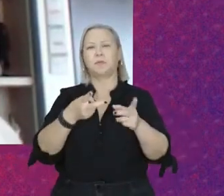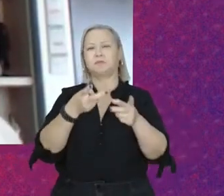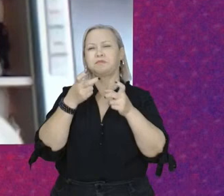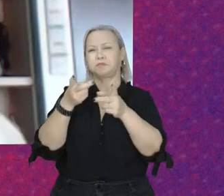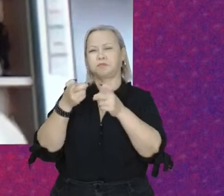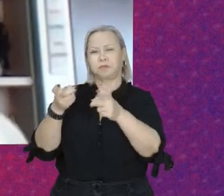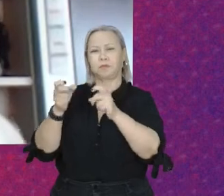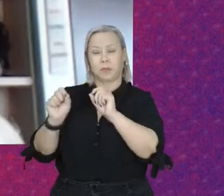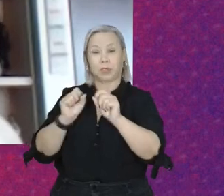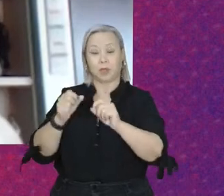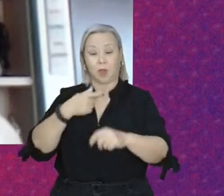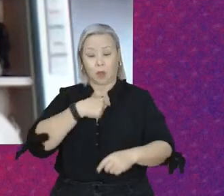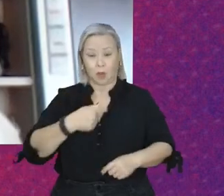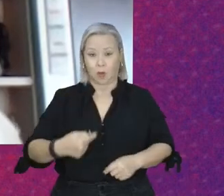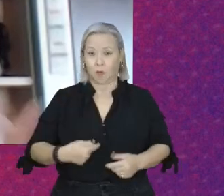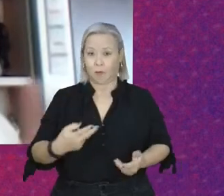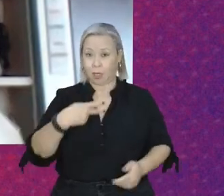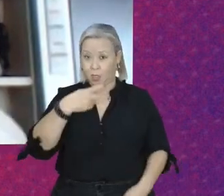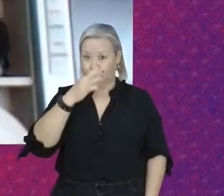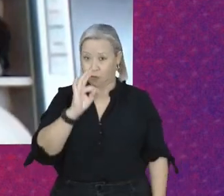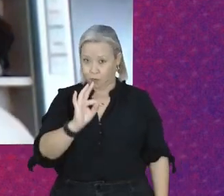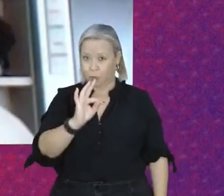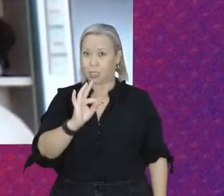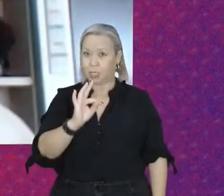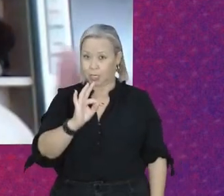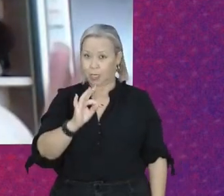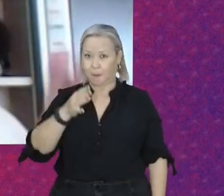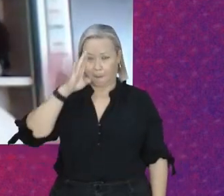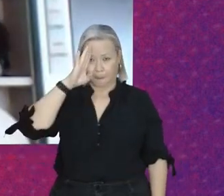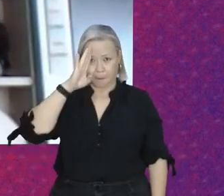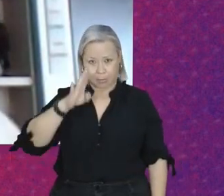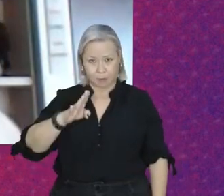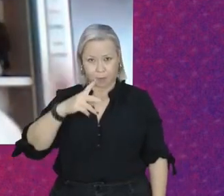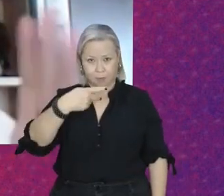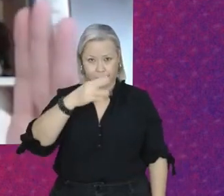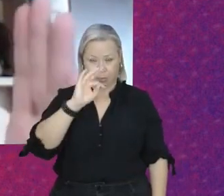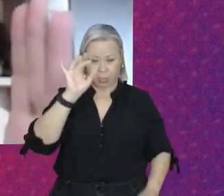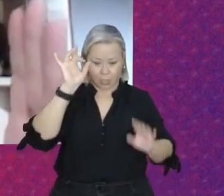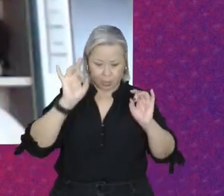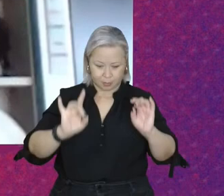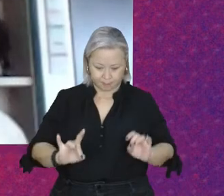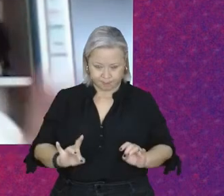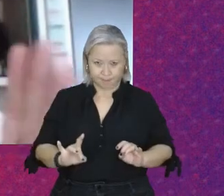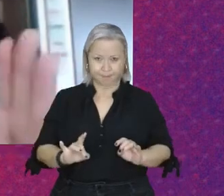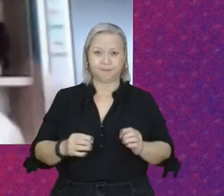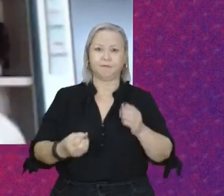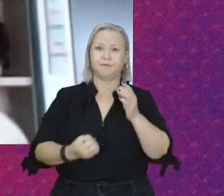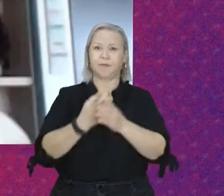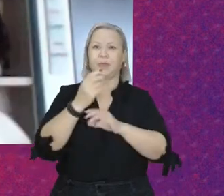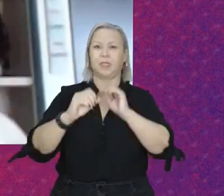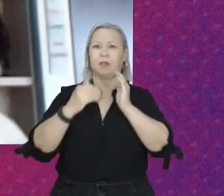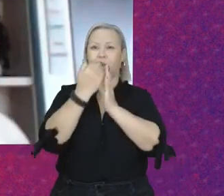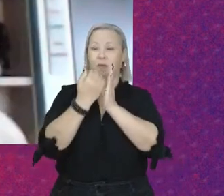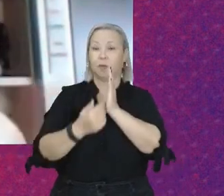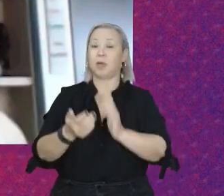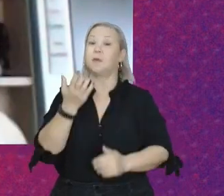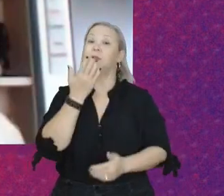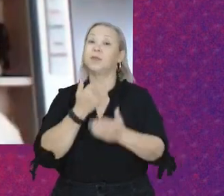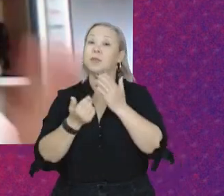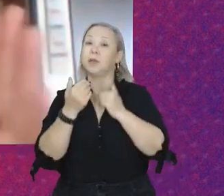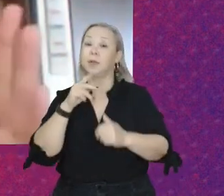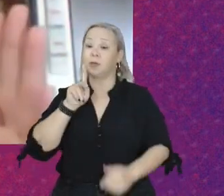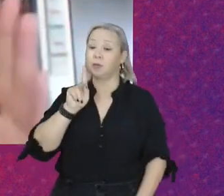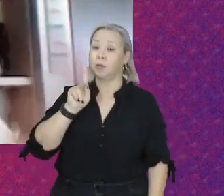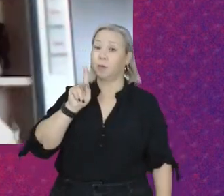os governos do PT, não é? Principalmente os governos, especialmente, né, a criação do Programa de Alimentos, do